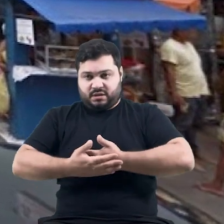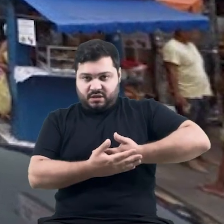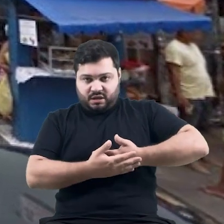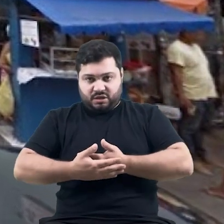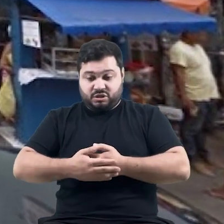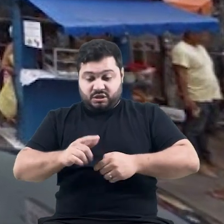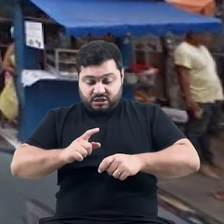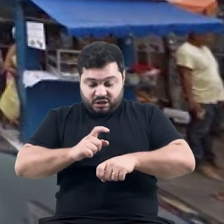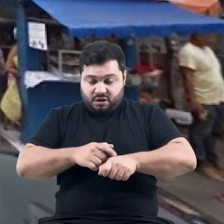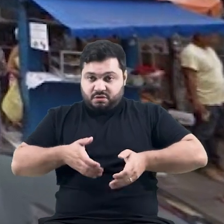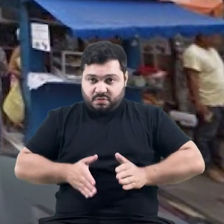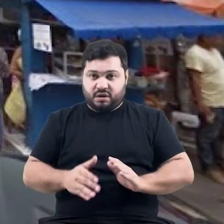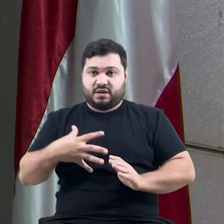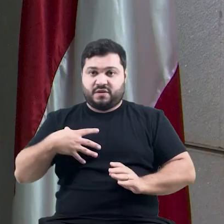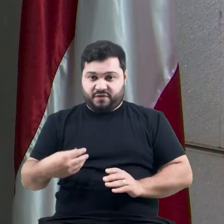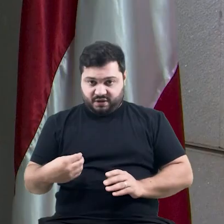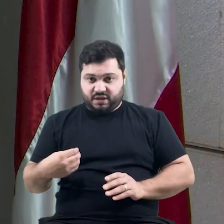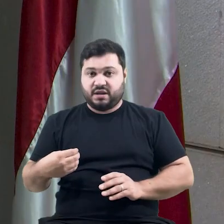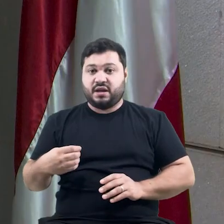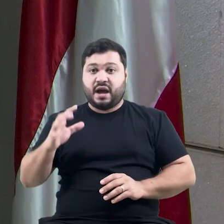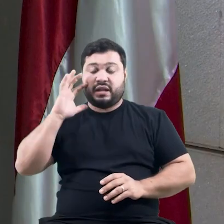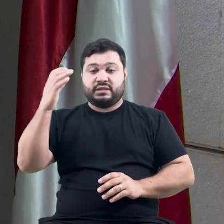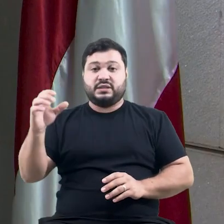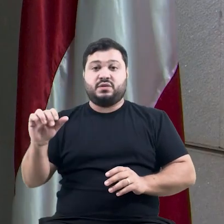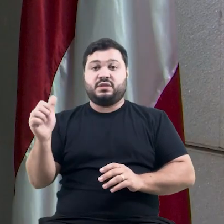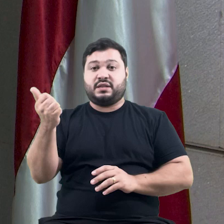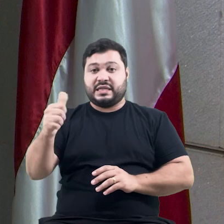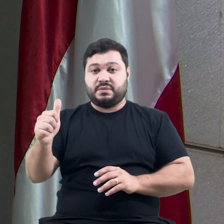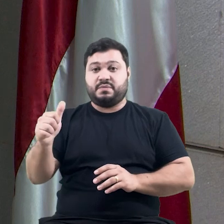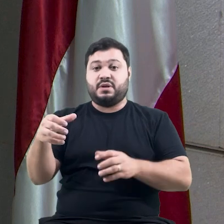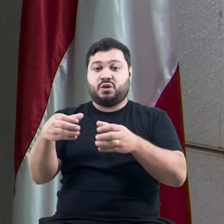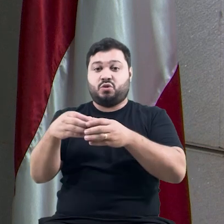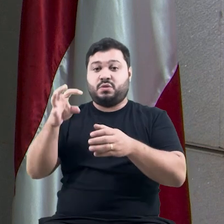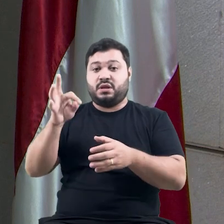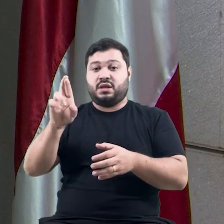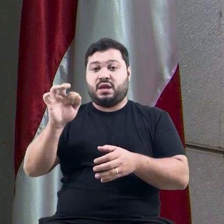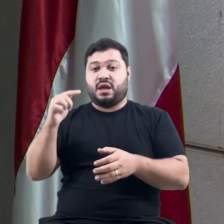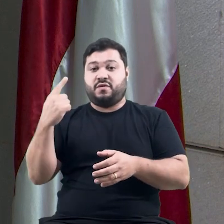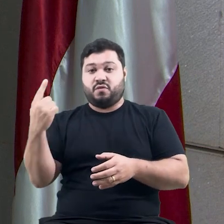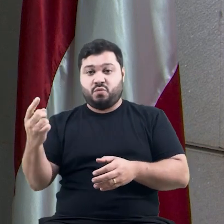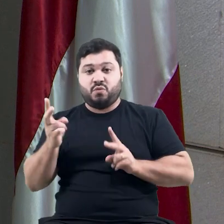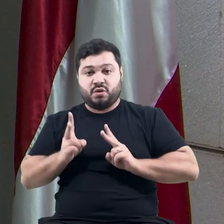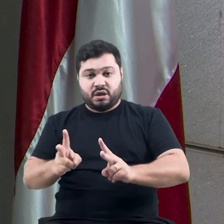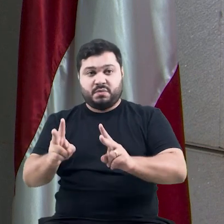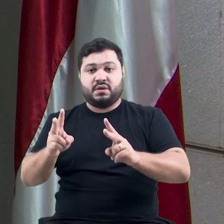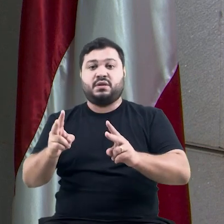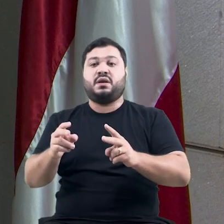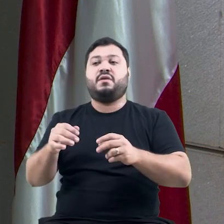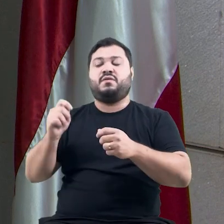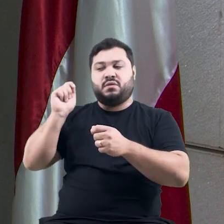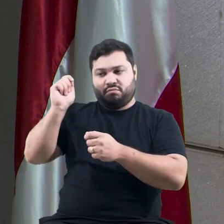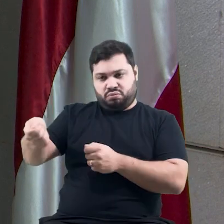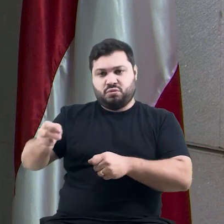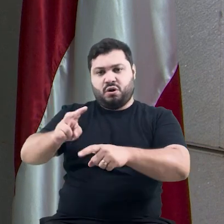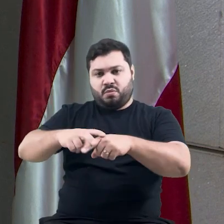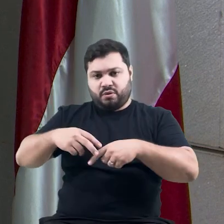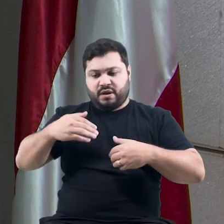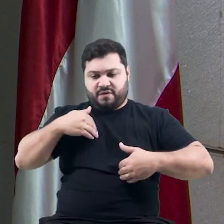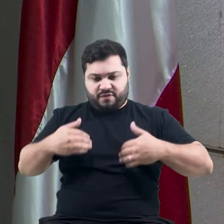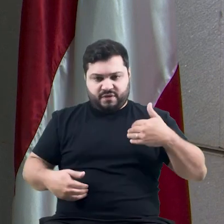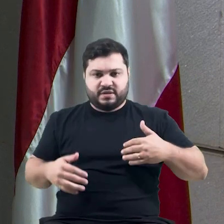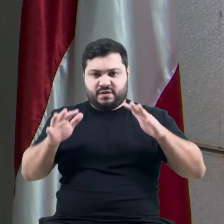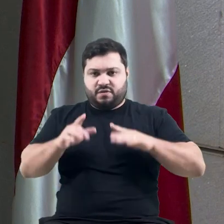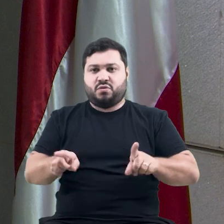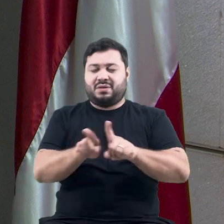de Oliveira durante o parto de sua filha. A decisão é da 11ª turma do TRF1, que manteve a reparação devido às